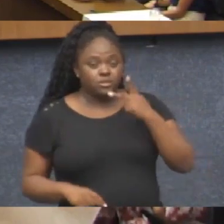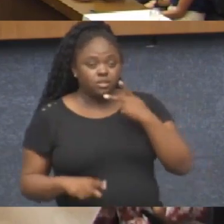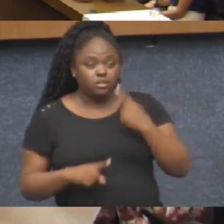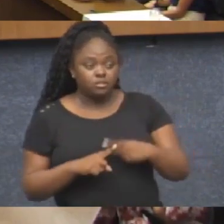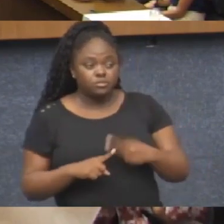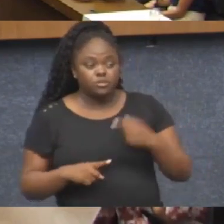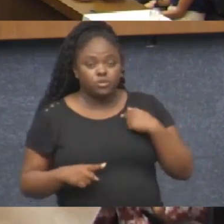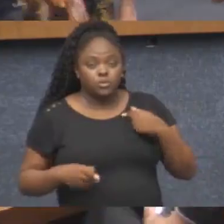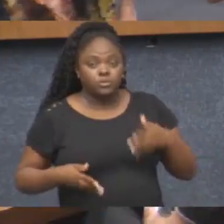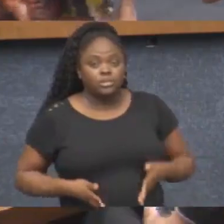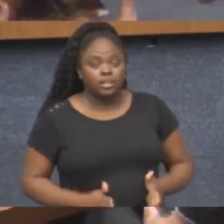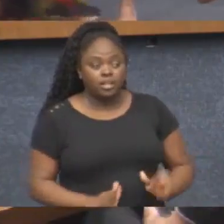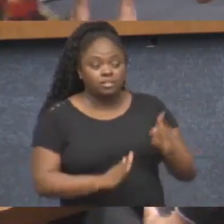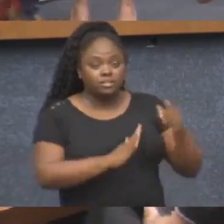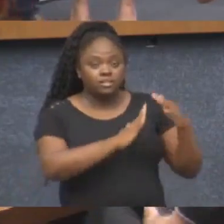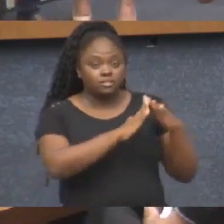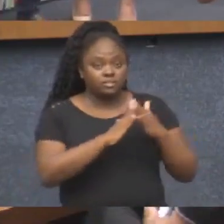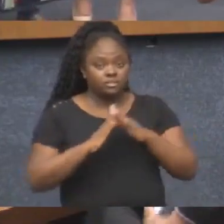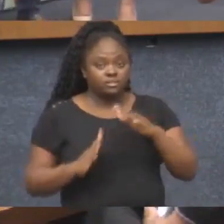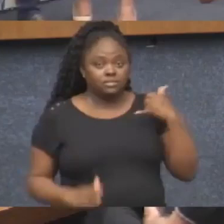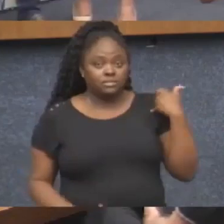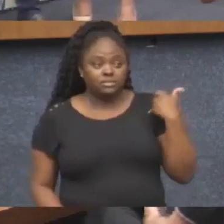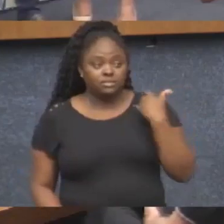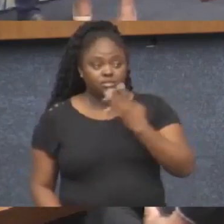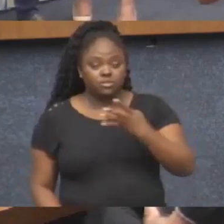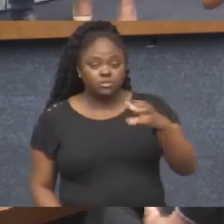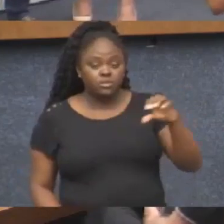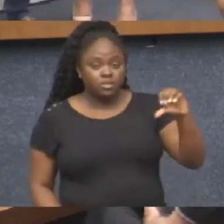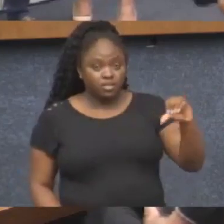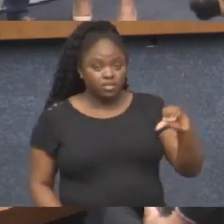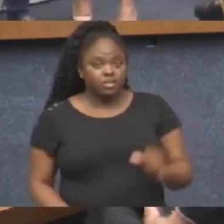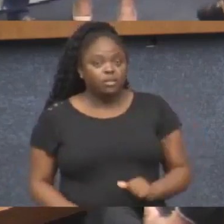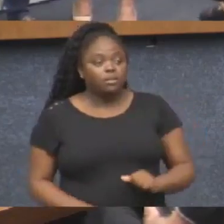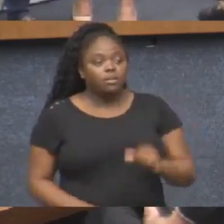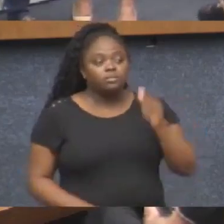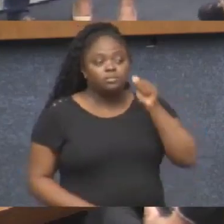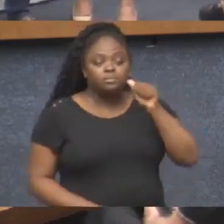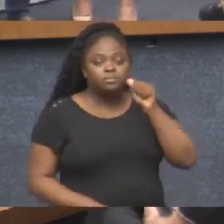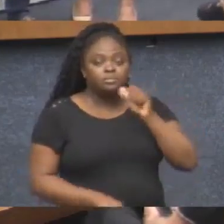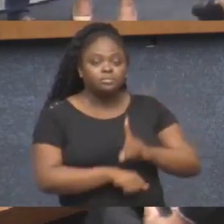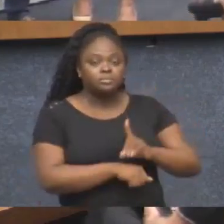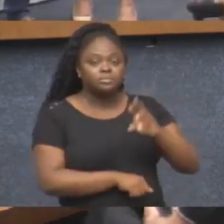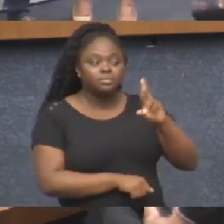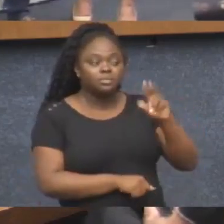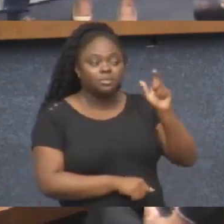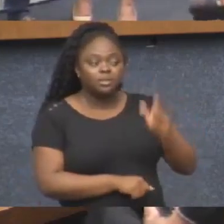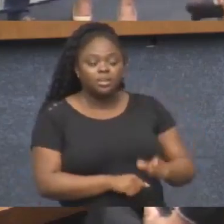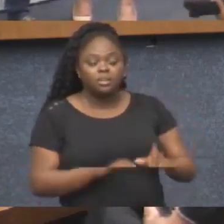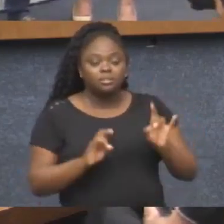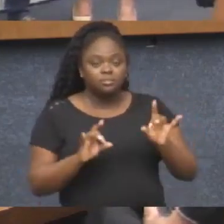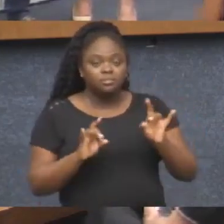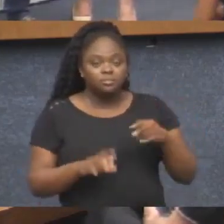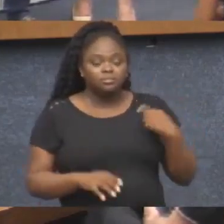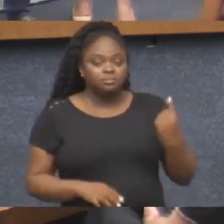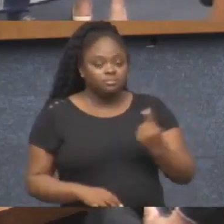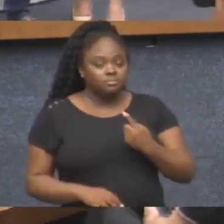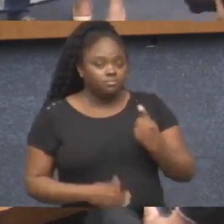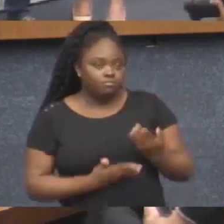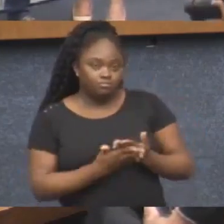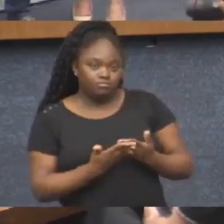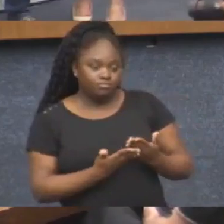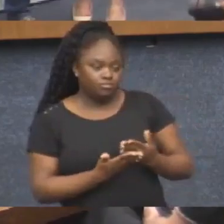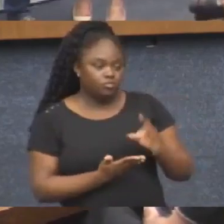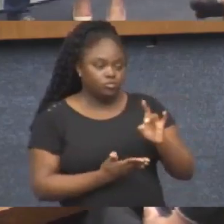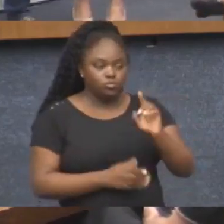falar, porque eu sou nascida na Pedreira, tenho 49 anos. E a doutora é uma pessoa muito especial para a gente. Ela não